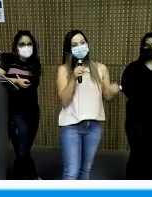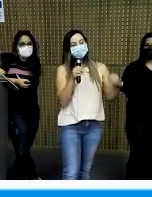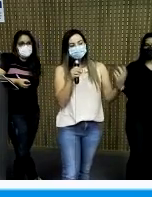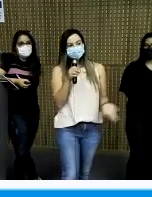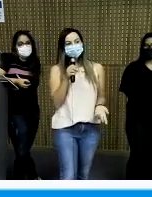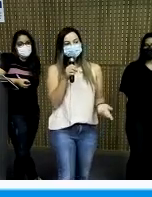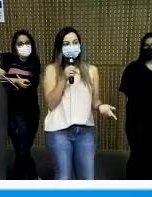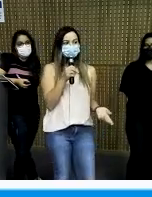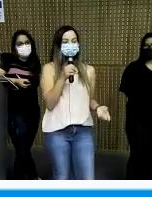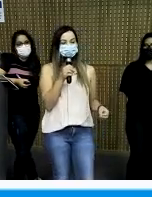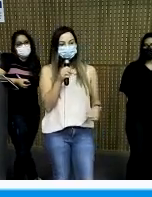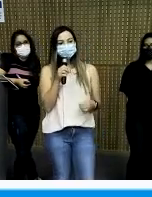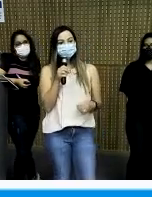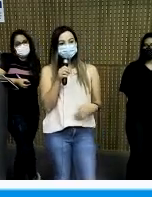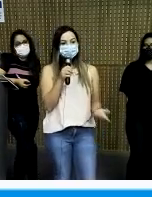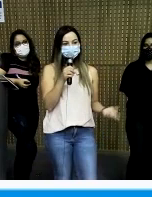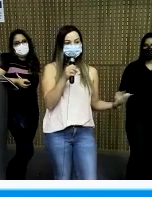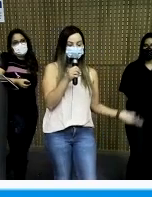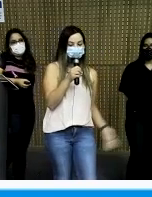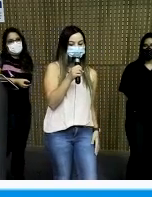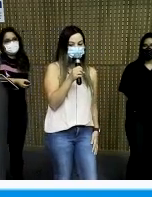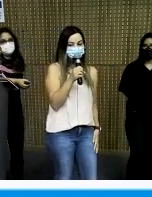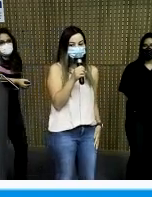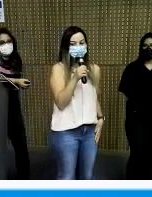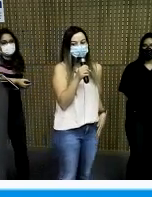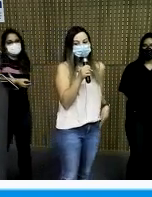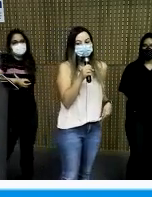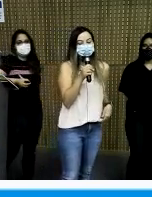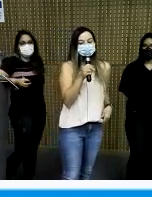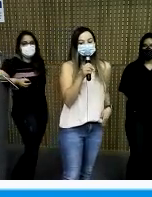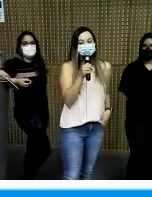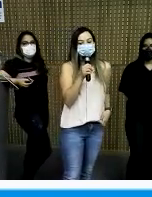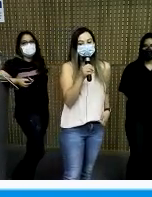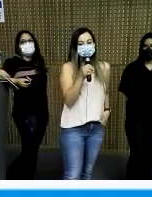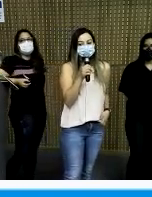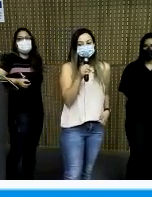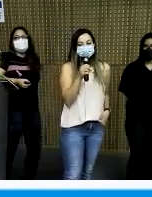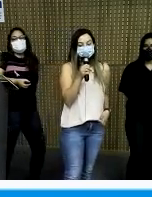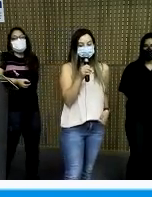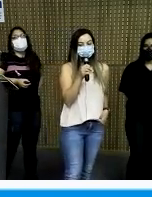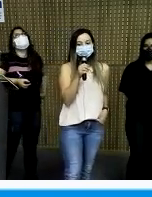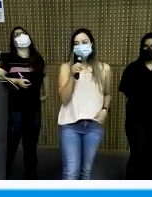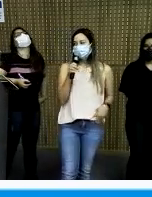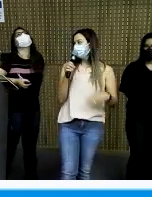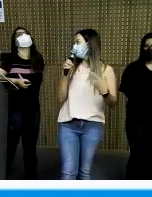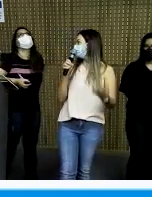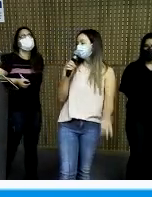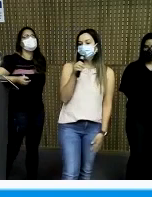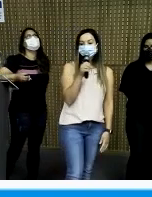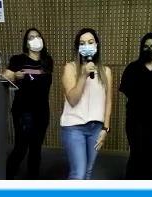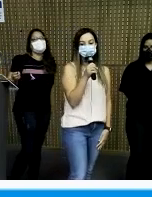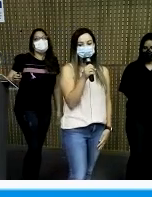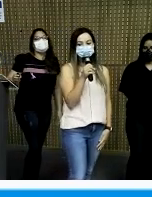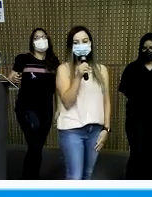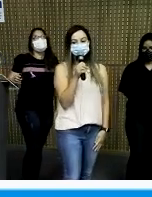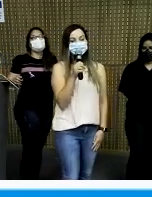gestante, não era registrado como gestante se ela não estava nessa condição de saúde. Então, nós vamos, né, já